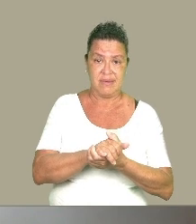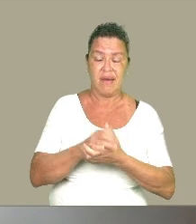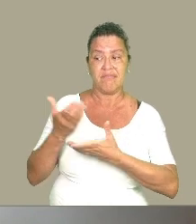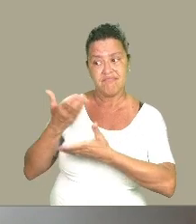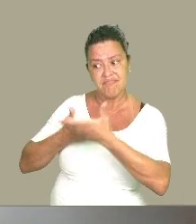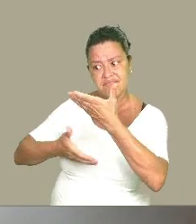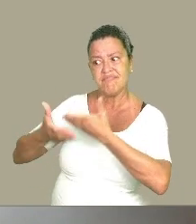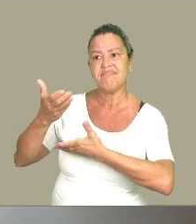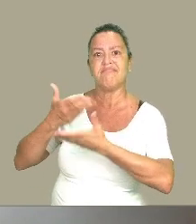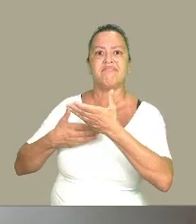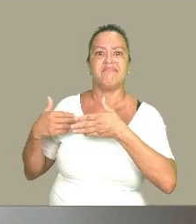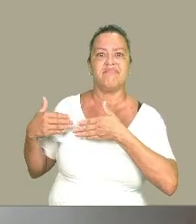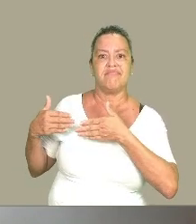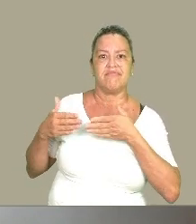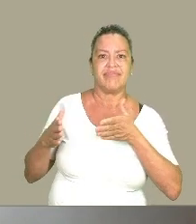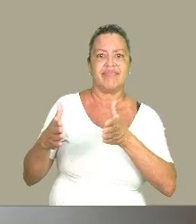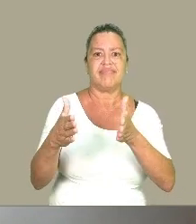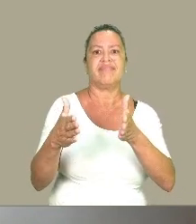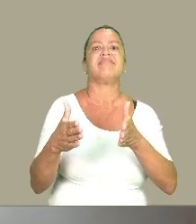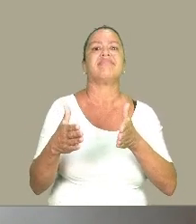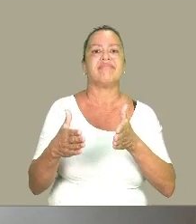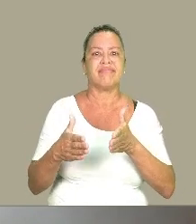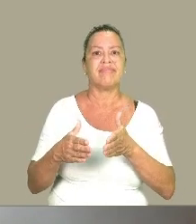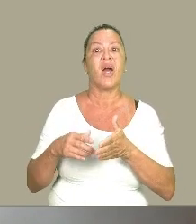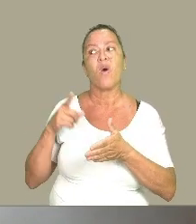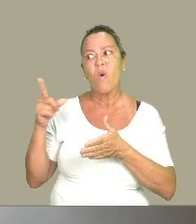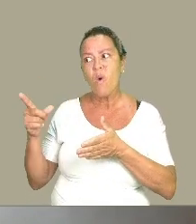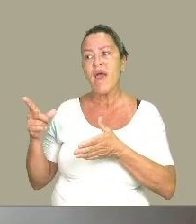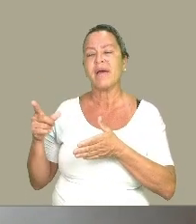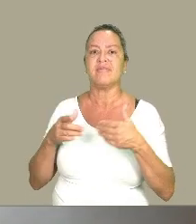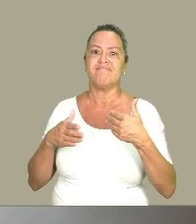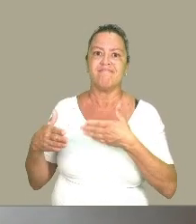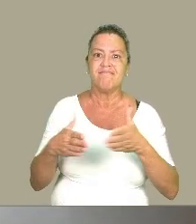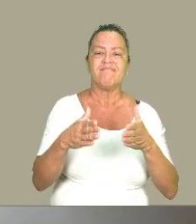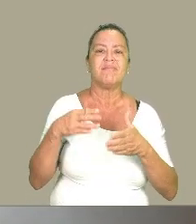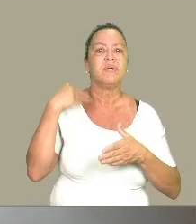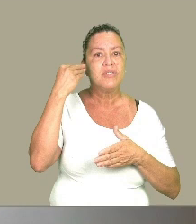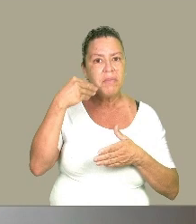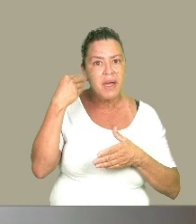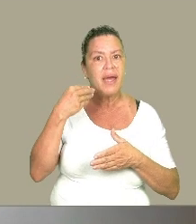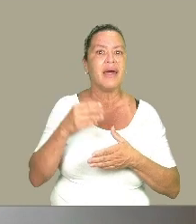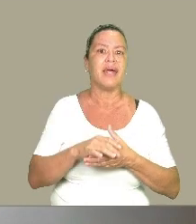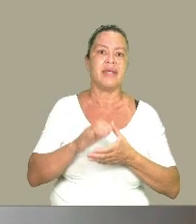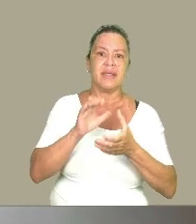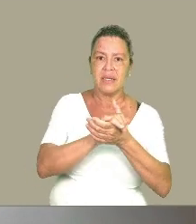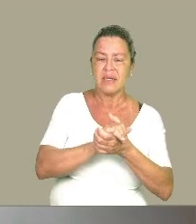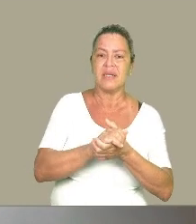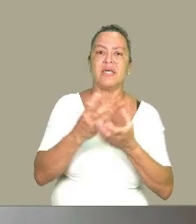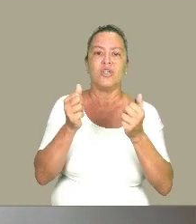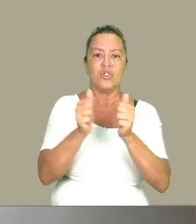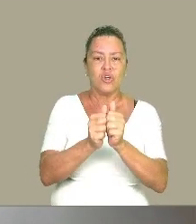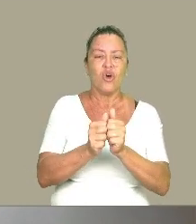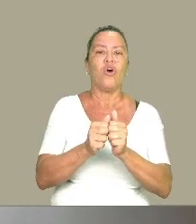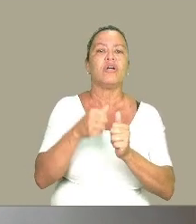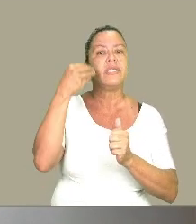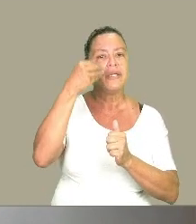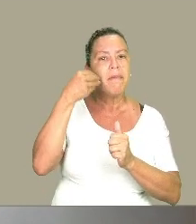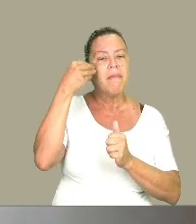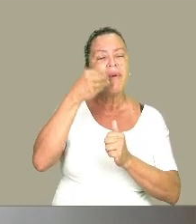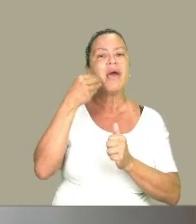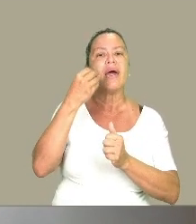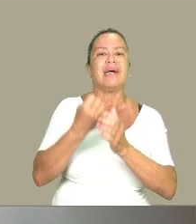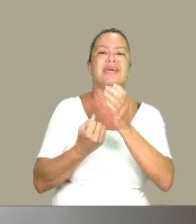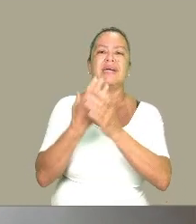compartilhamos a atual jornada, foi com eles que nós passamos por experiências conjuntamente, experiências que